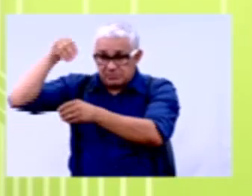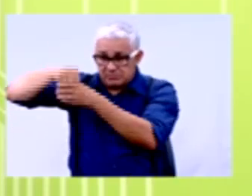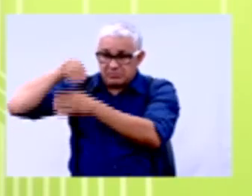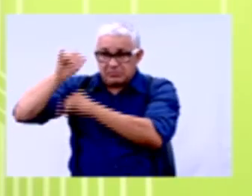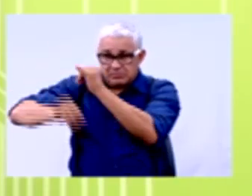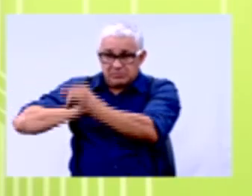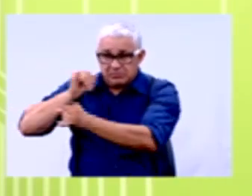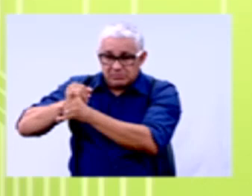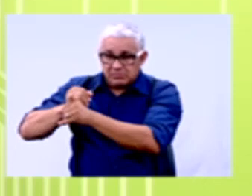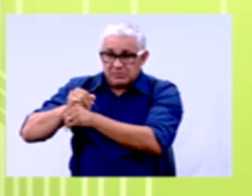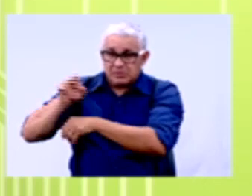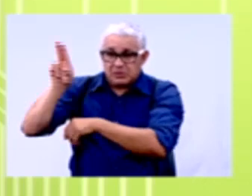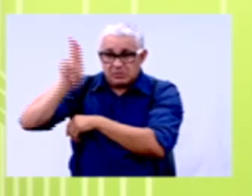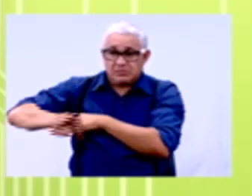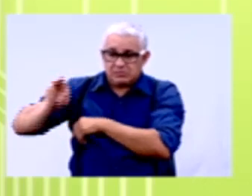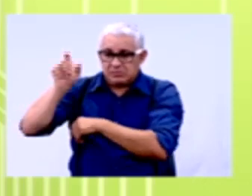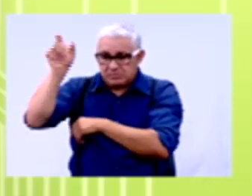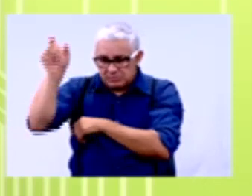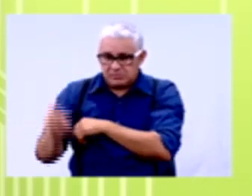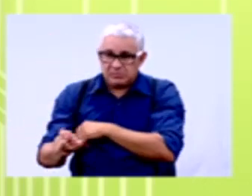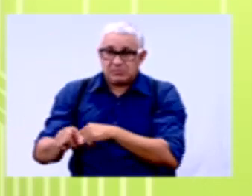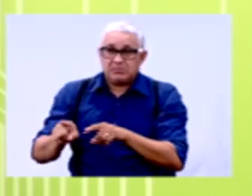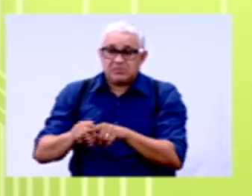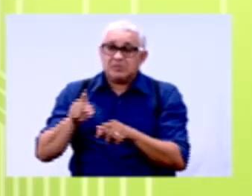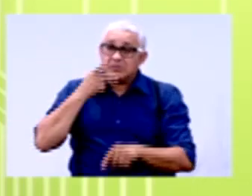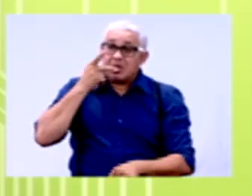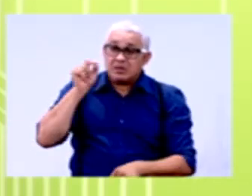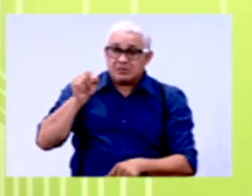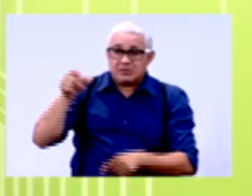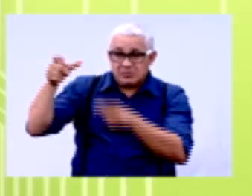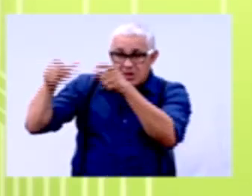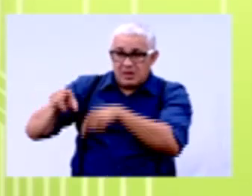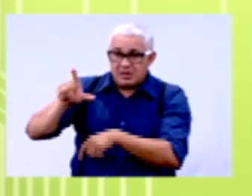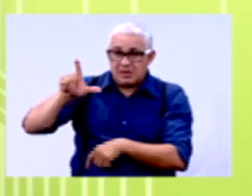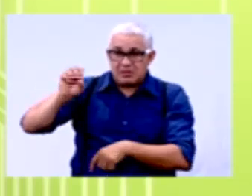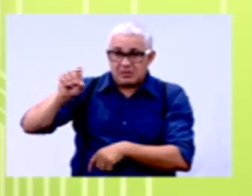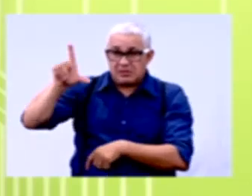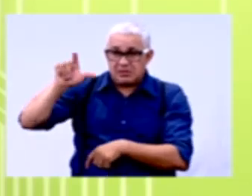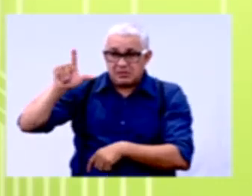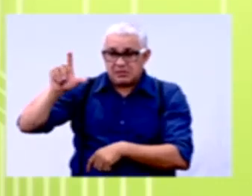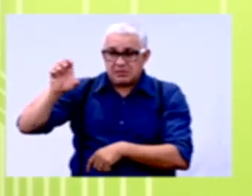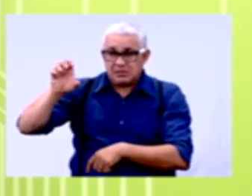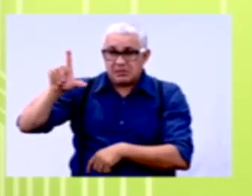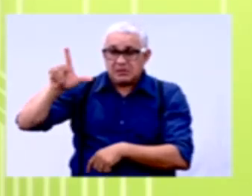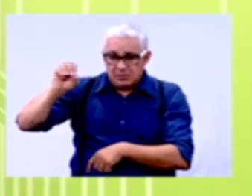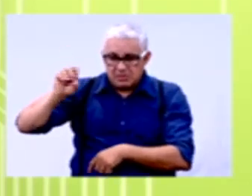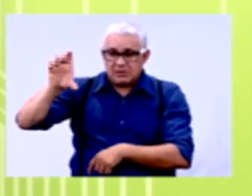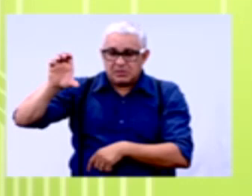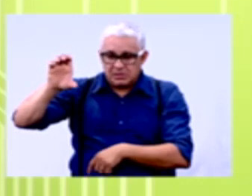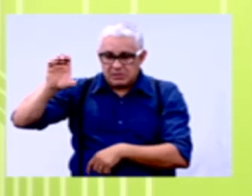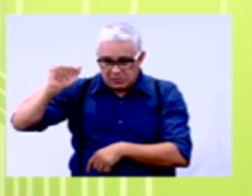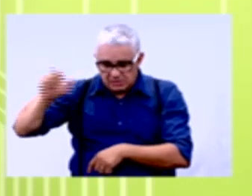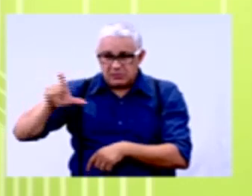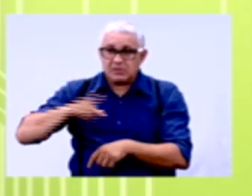navegador do usuário. Então, quando a gente fala desse armazenamento local, e aí a gente vê que existe